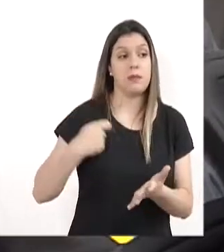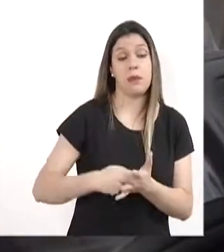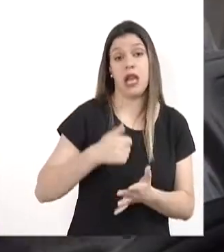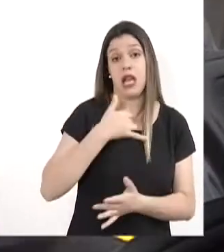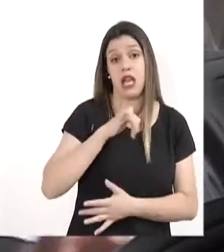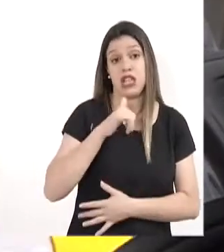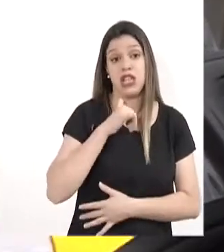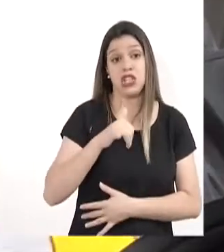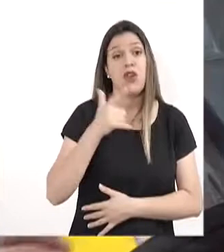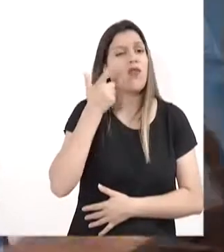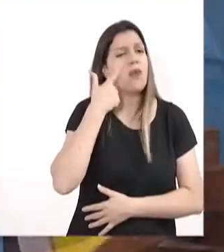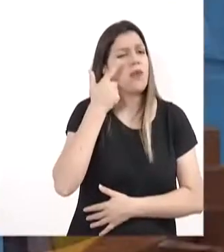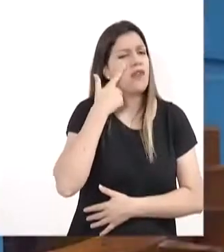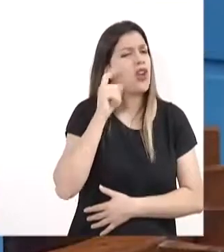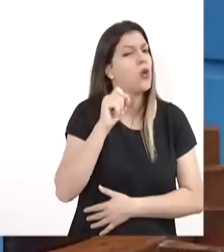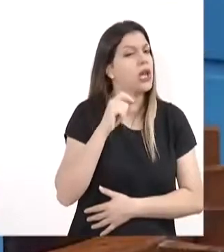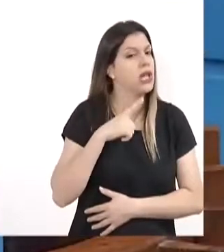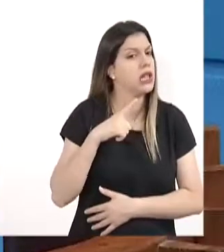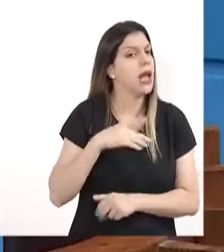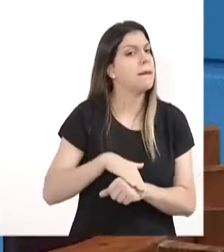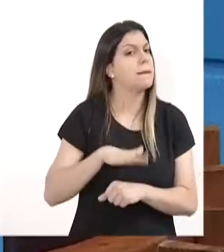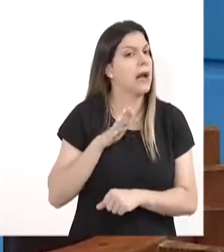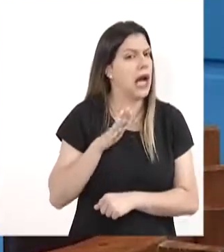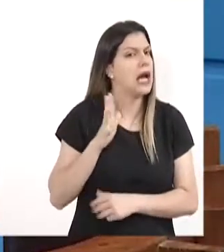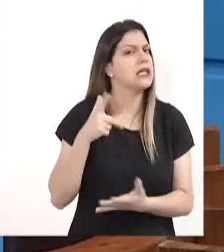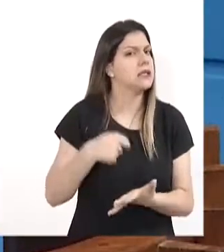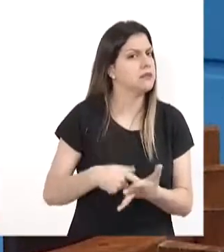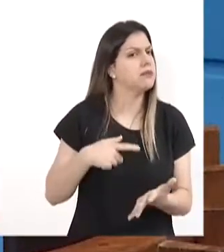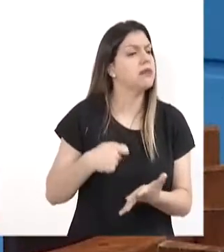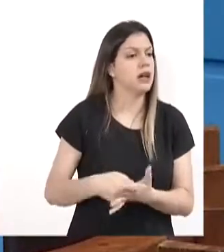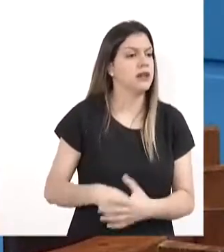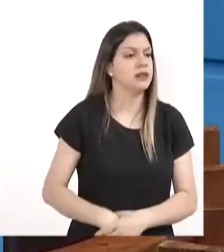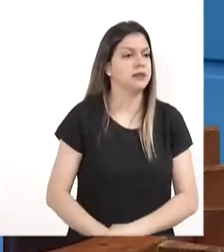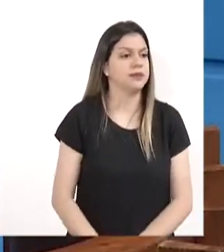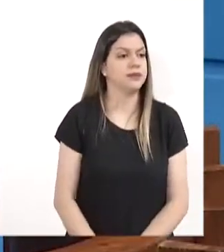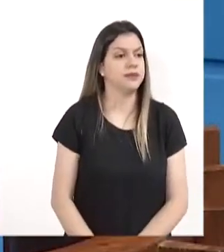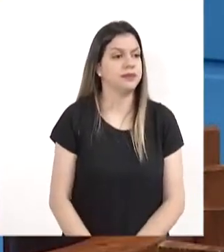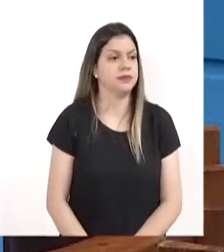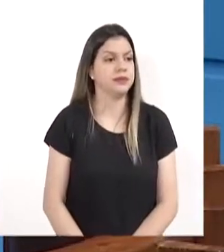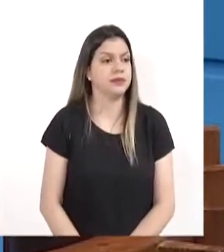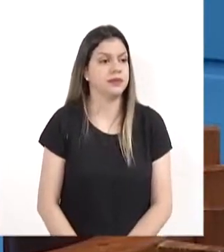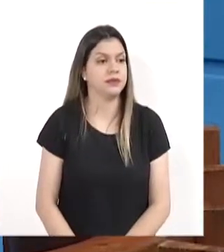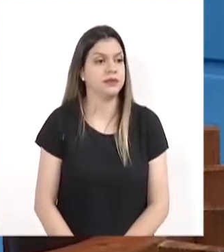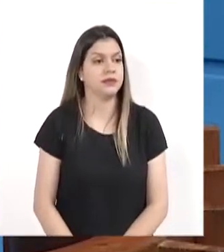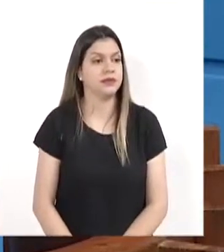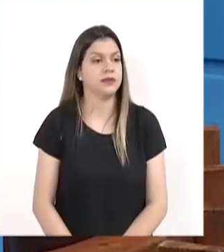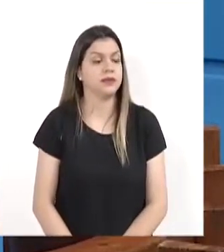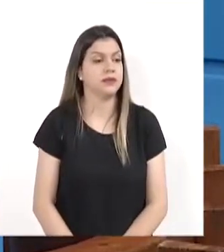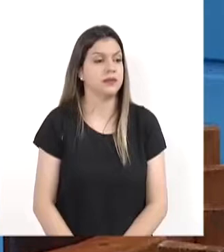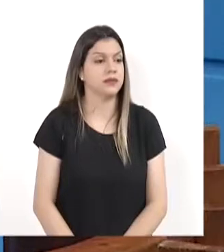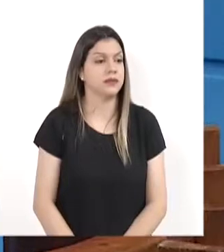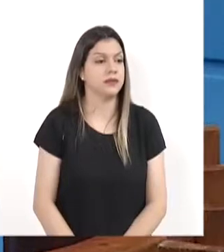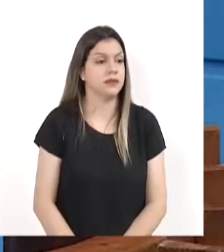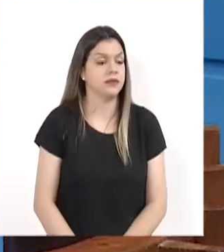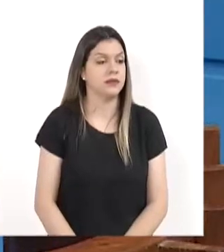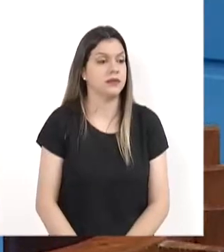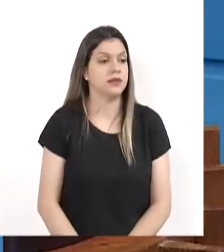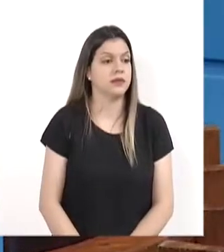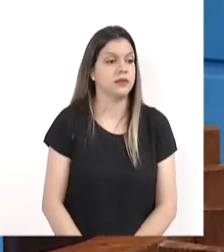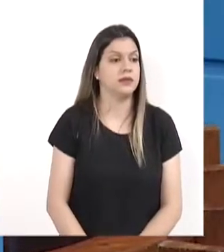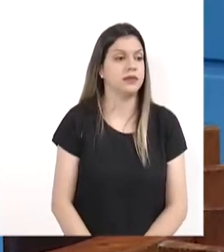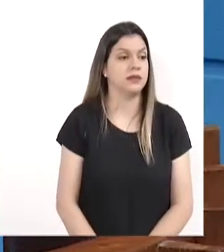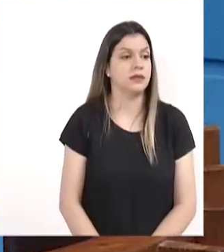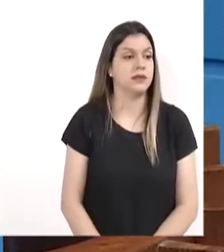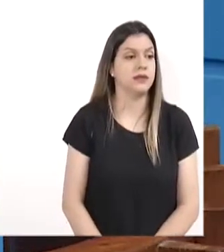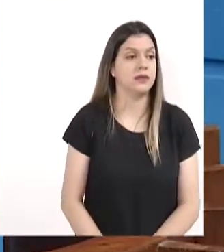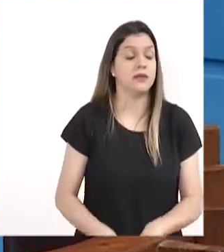maior. Vamos ver o que acontece de maior, se uma medida não compensa a outra, ou se não acontece, o que eu desconfio, e preciso de